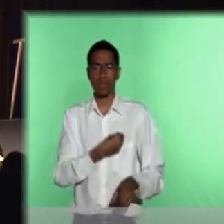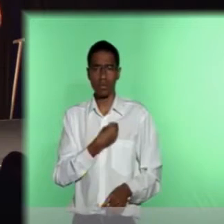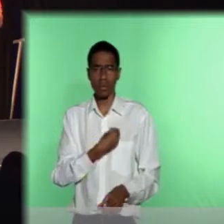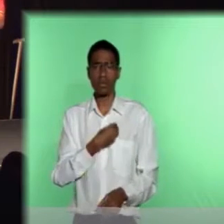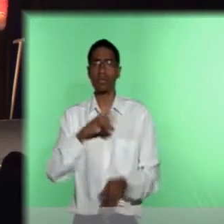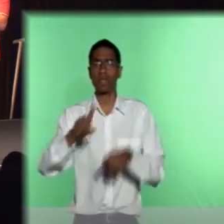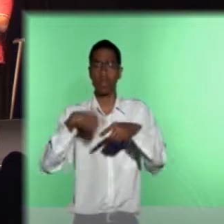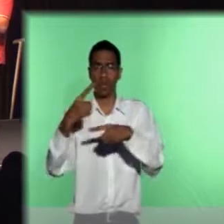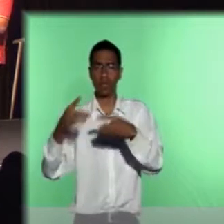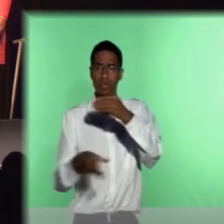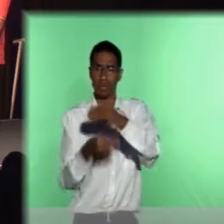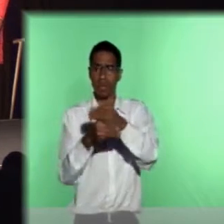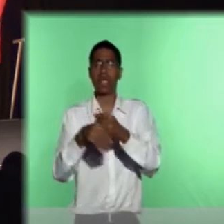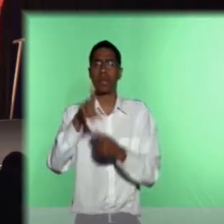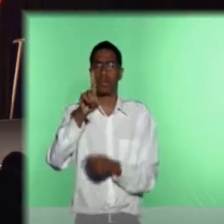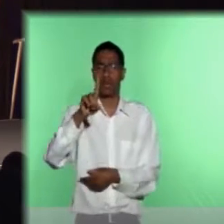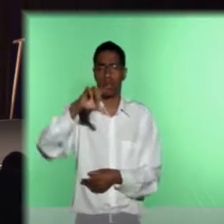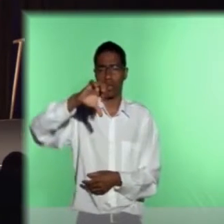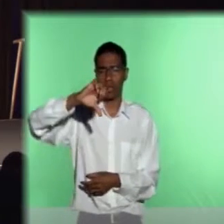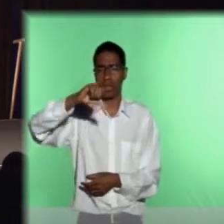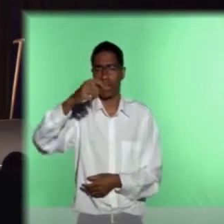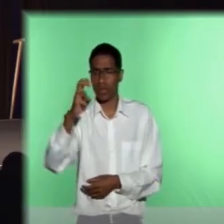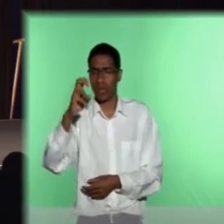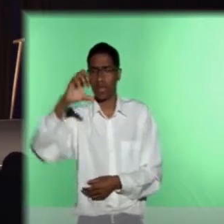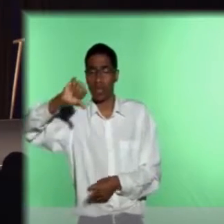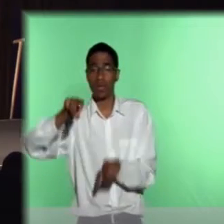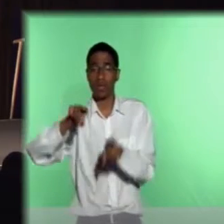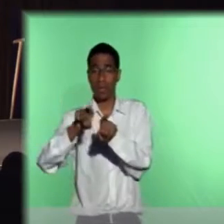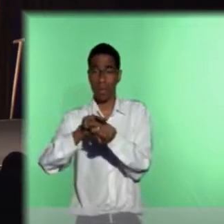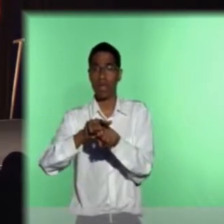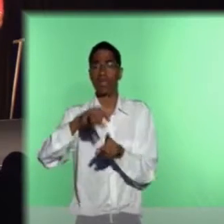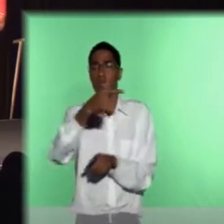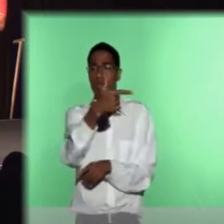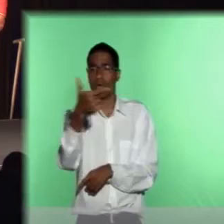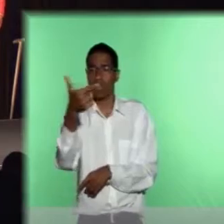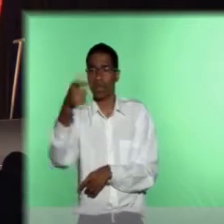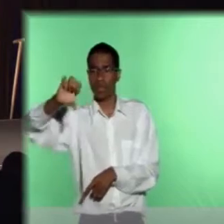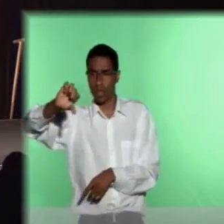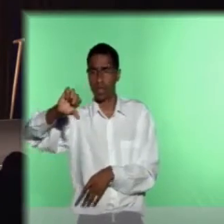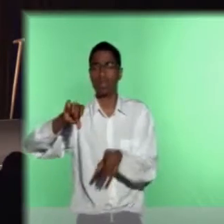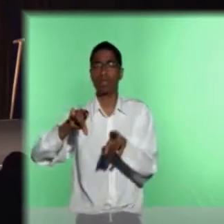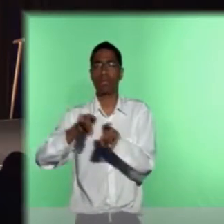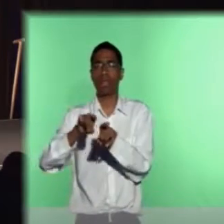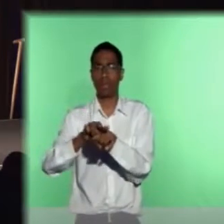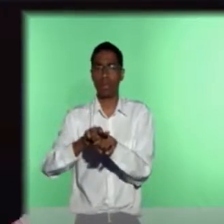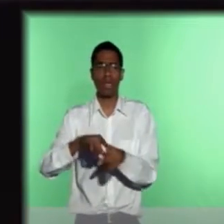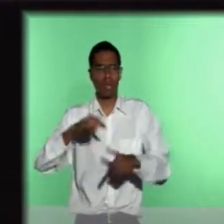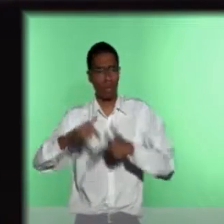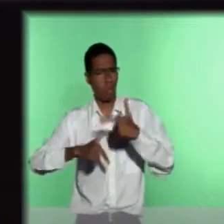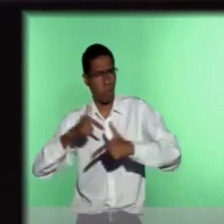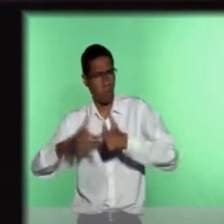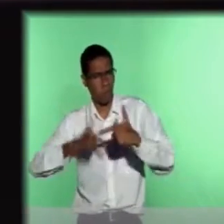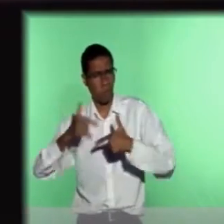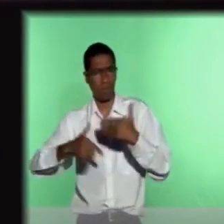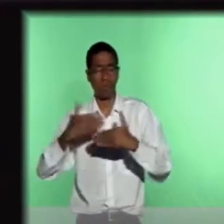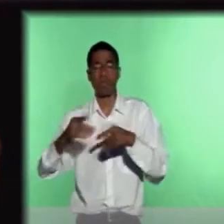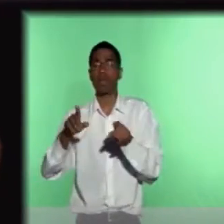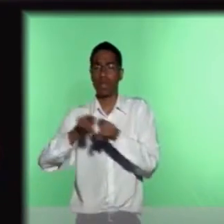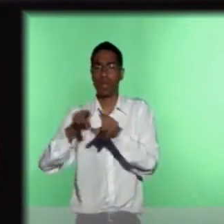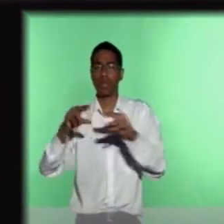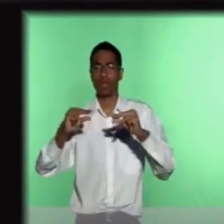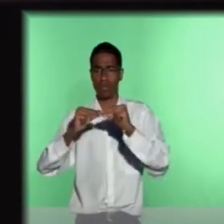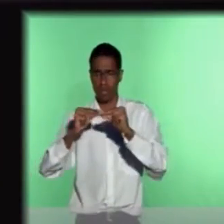emenda à Constituição 59 de 2009, foi um trabalho muito intenso feito pela Undime, pela